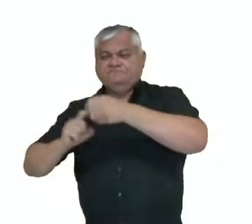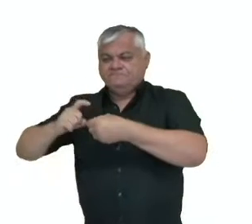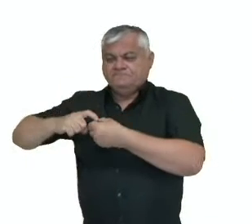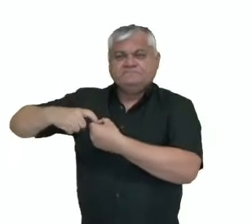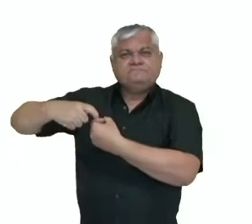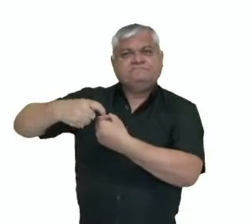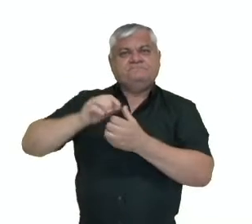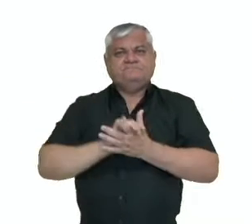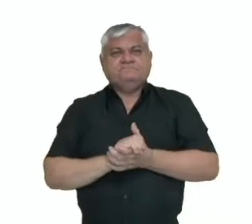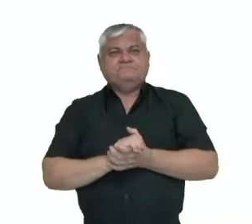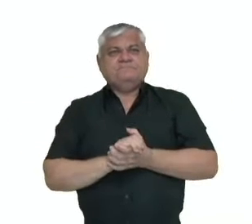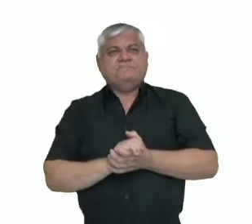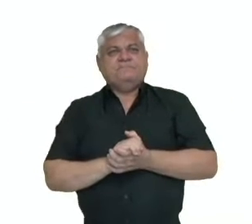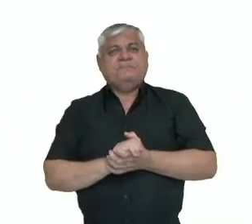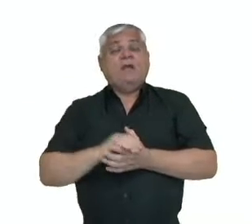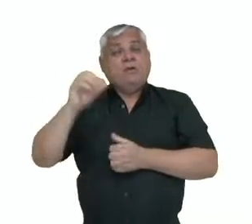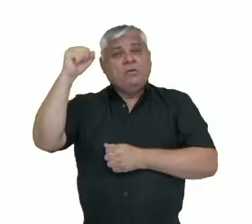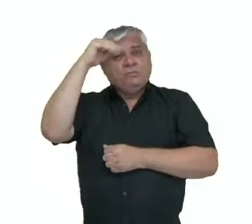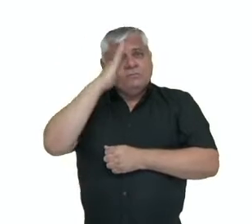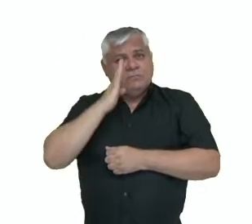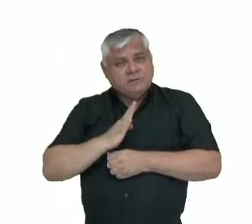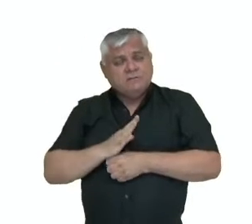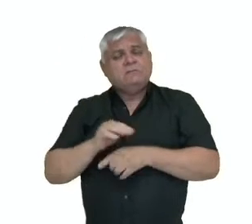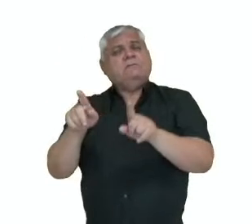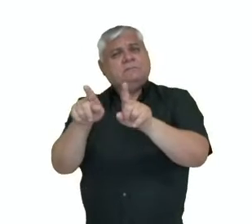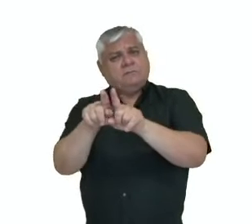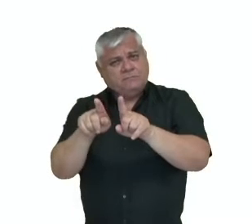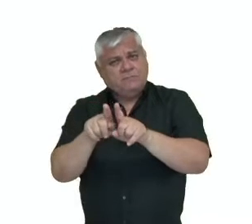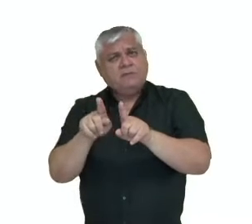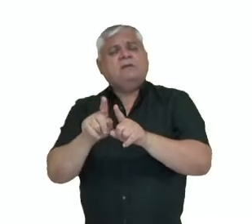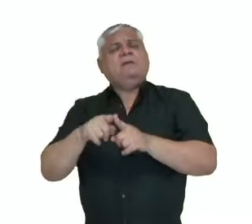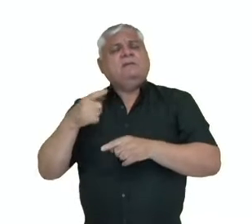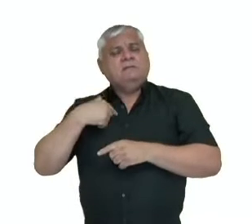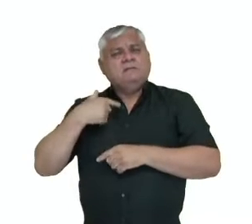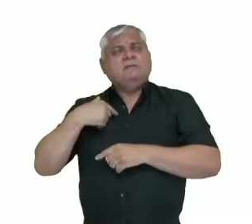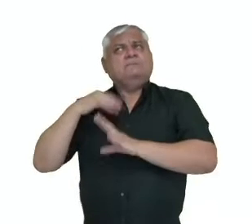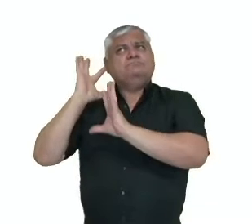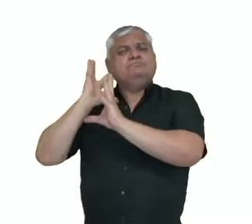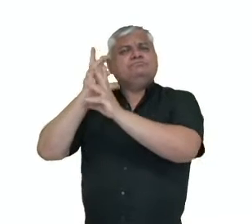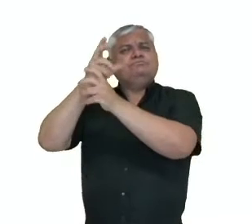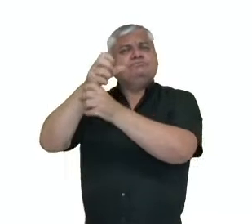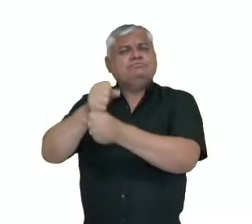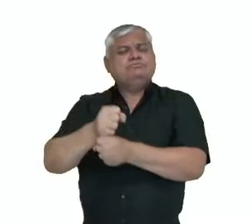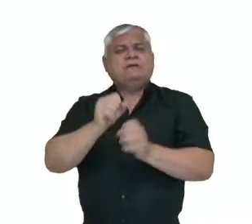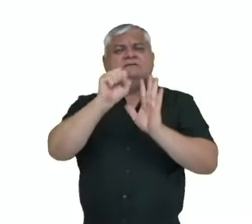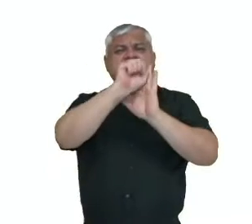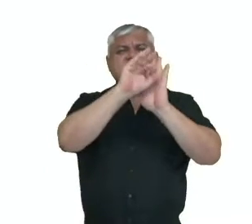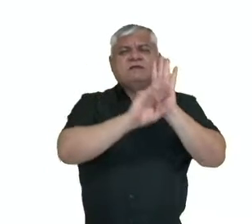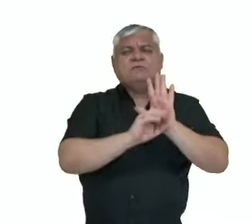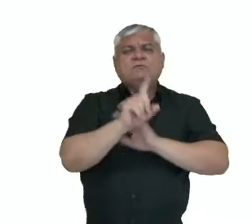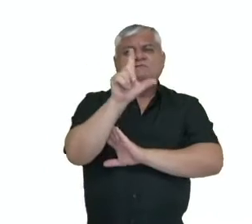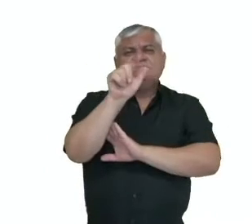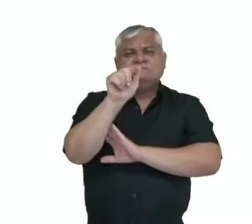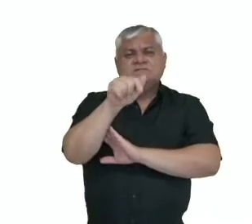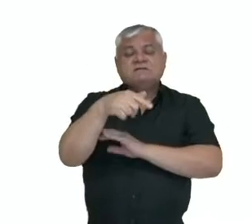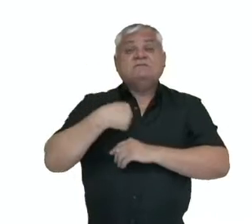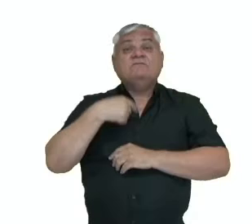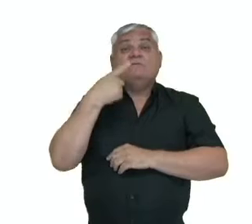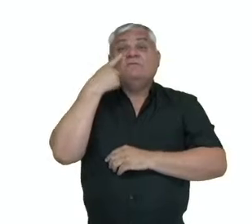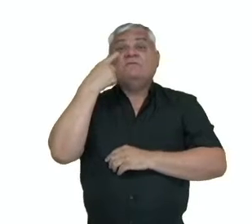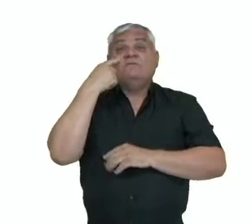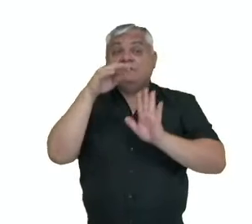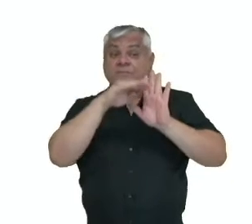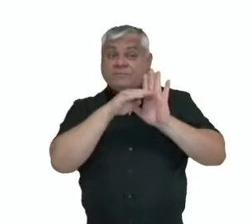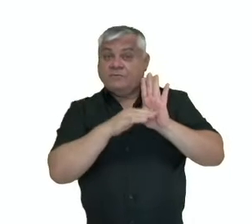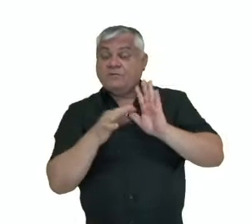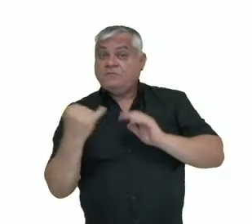nosso país tem uma história remota que remonta lá ao século XVII. Vamos ver alguns marcos importantes